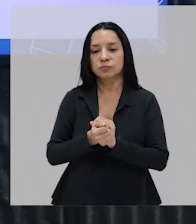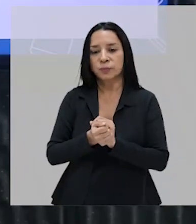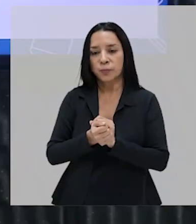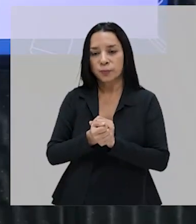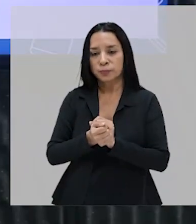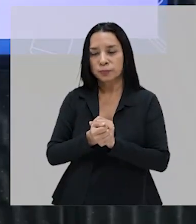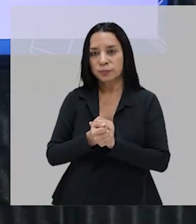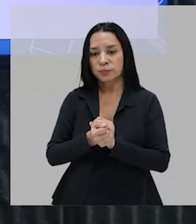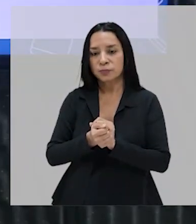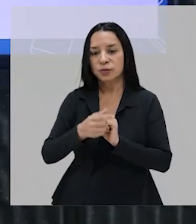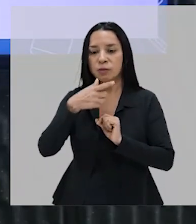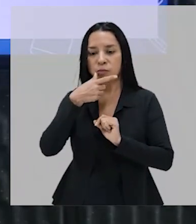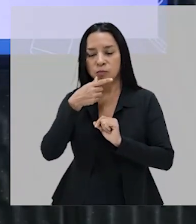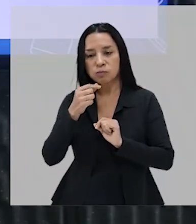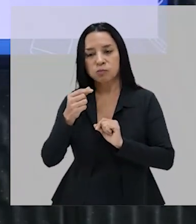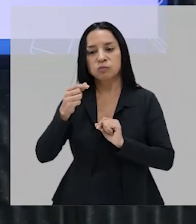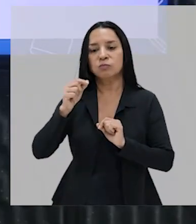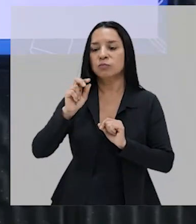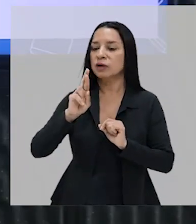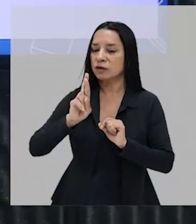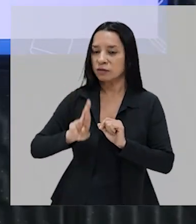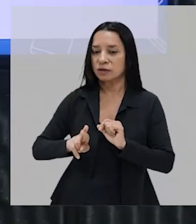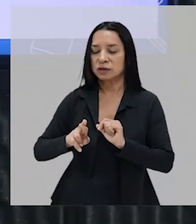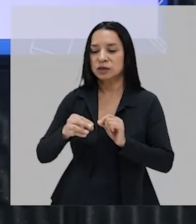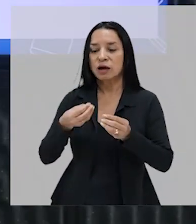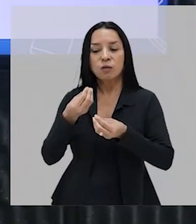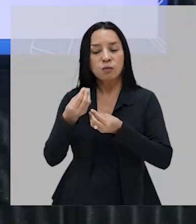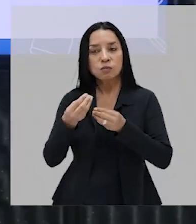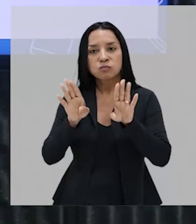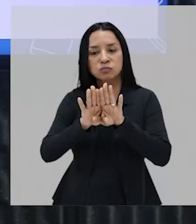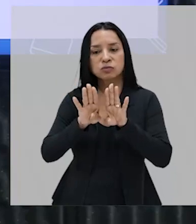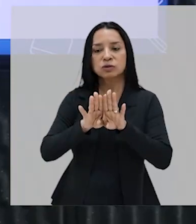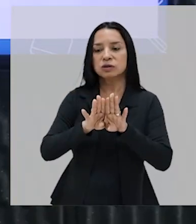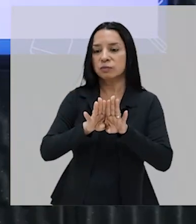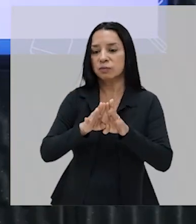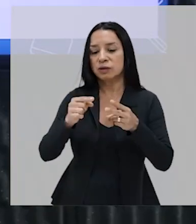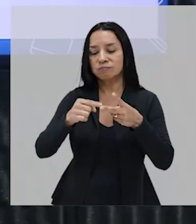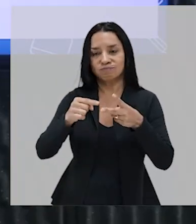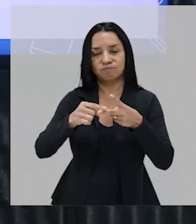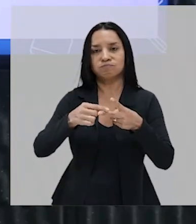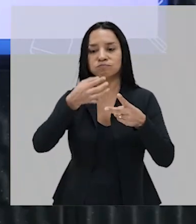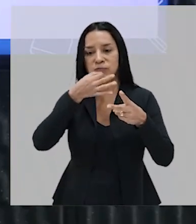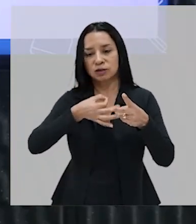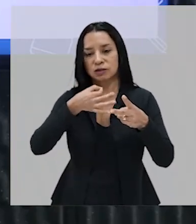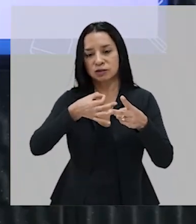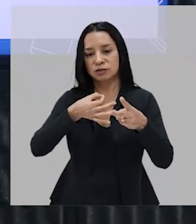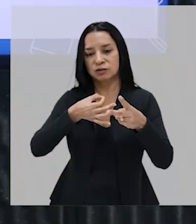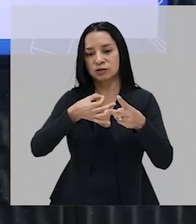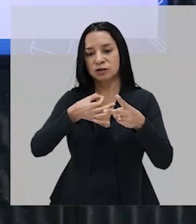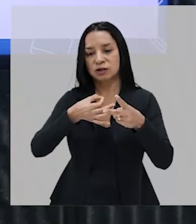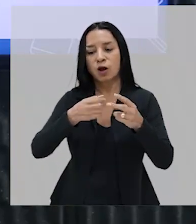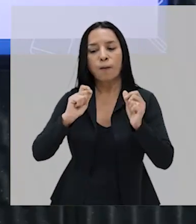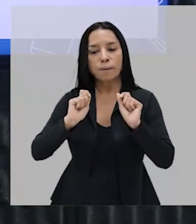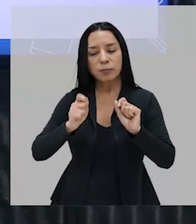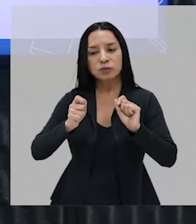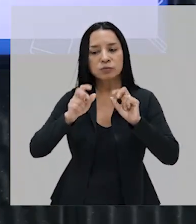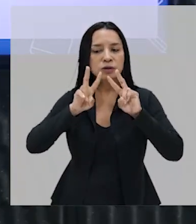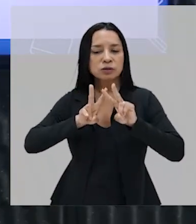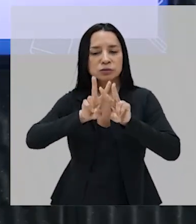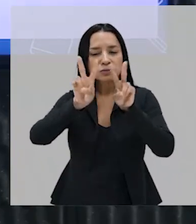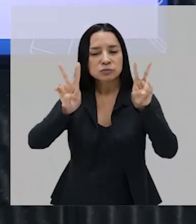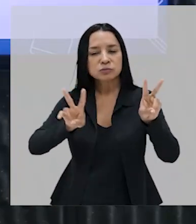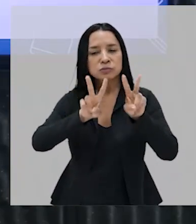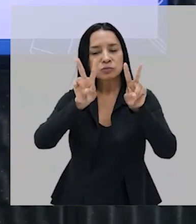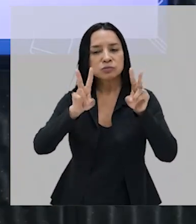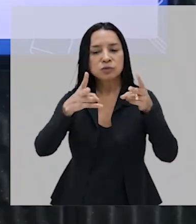esta possibilidade de você ampliar a sua visão, de você melhorar a sua visão, assim como também de você